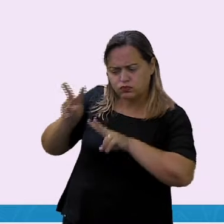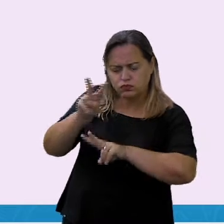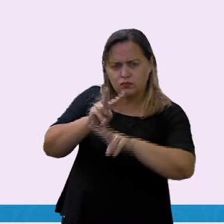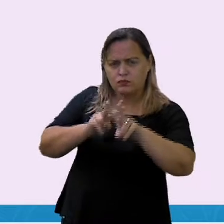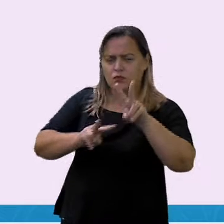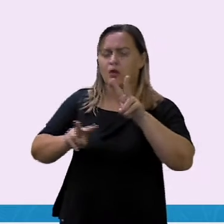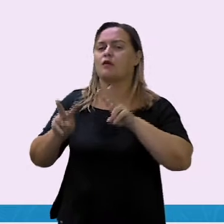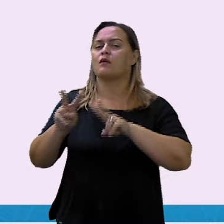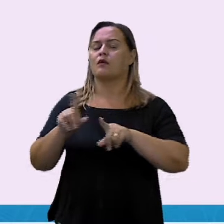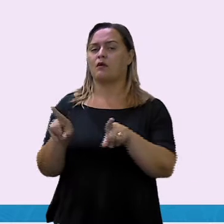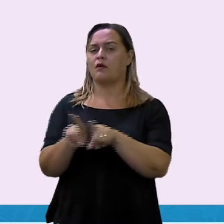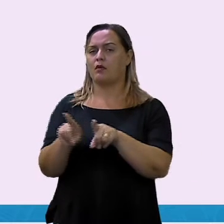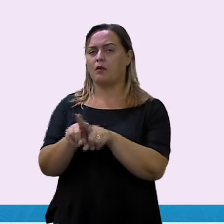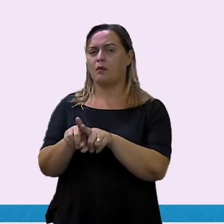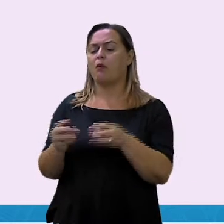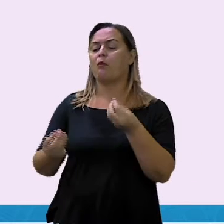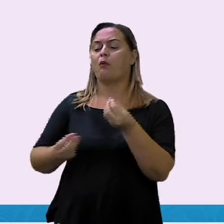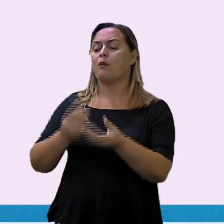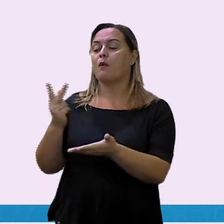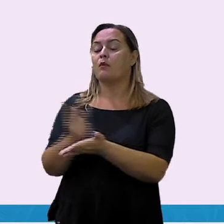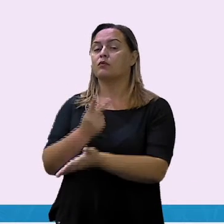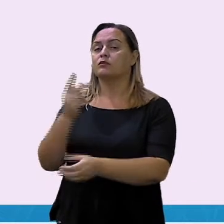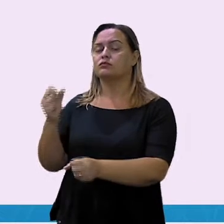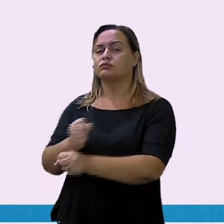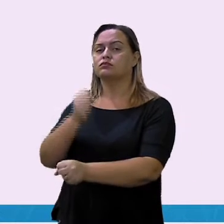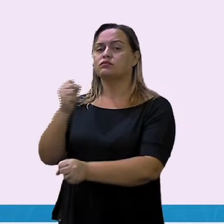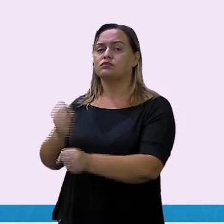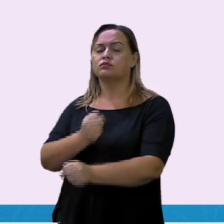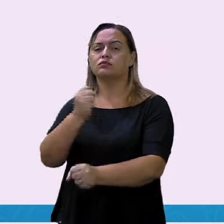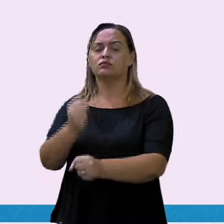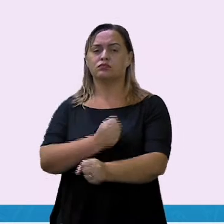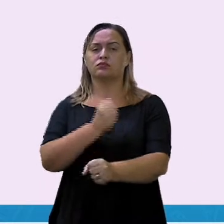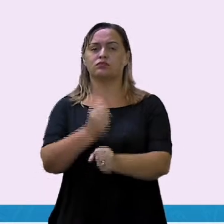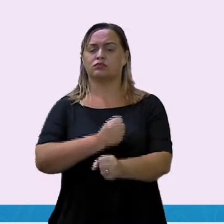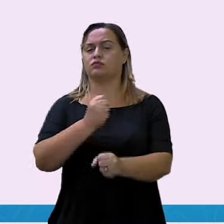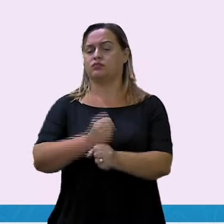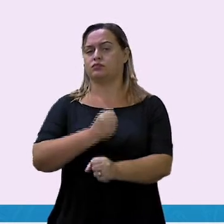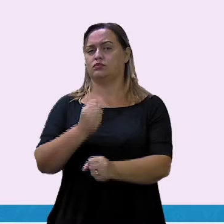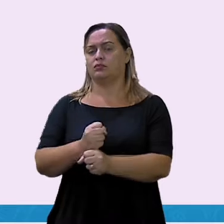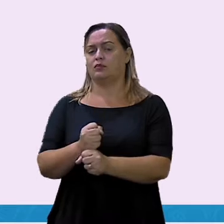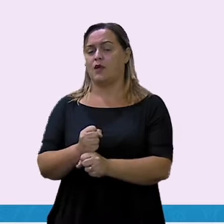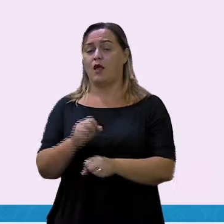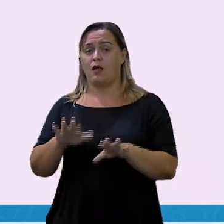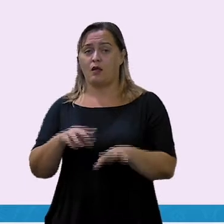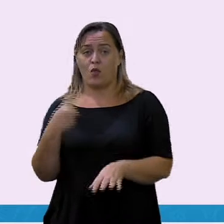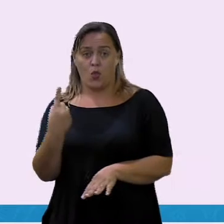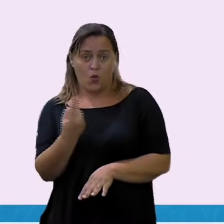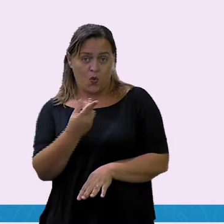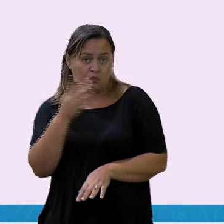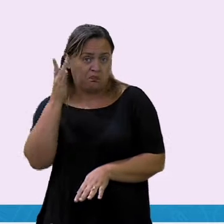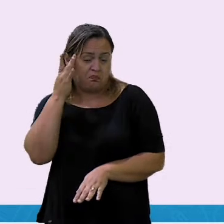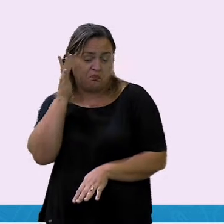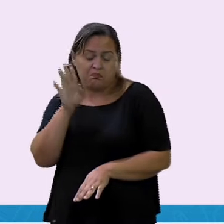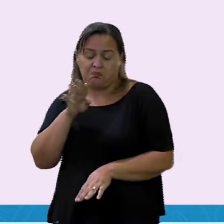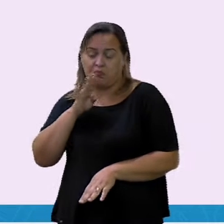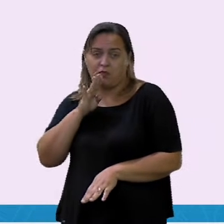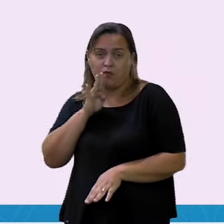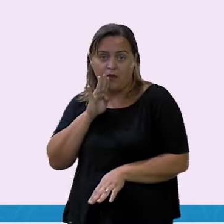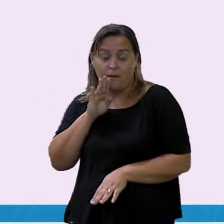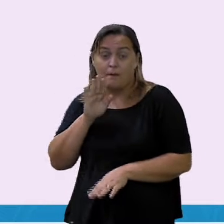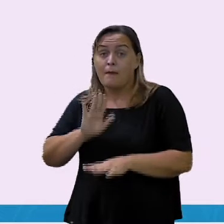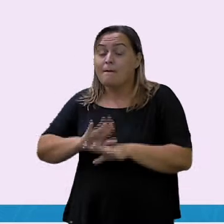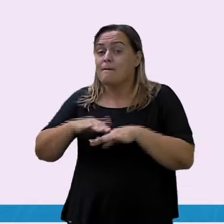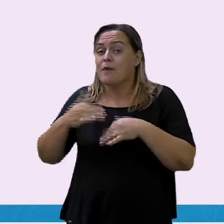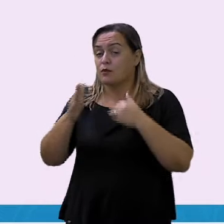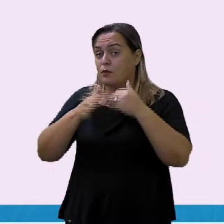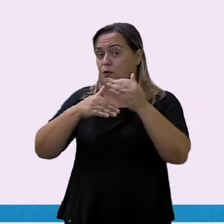vai ser responsável pelos mínimos detalhes que nós, né, leigos, que não sabemos como fazer um